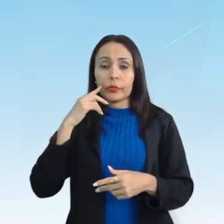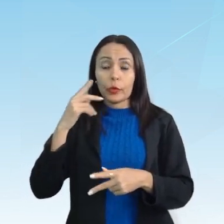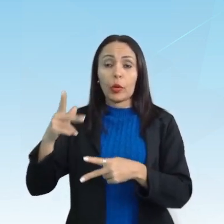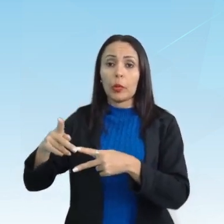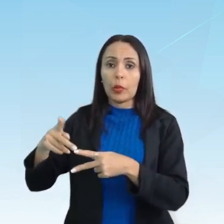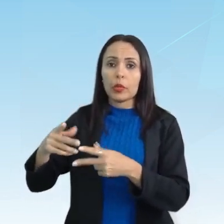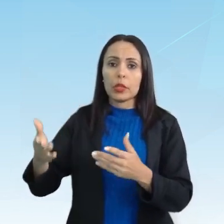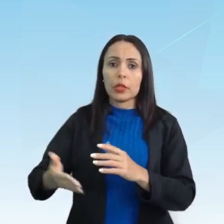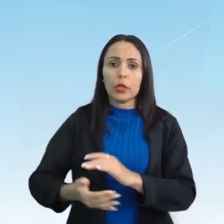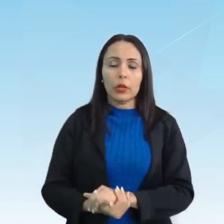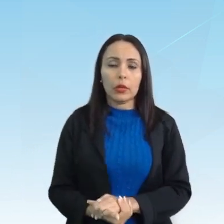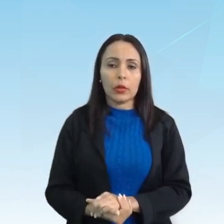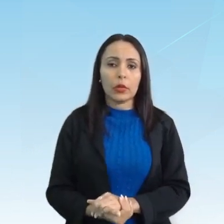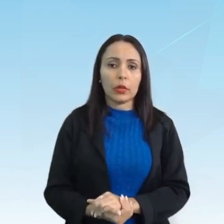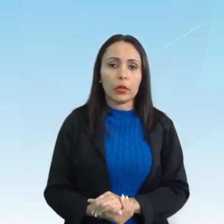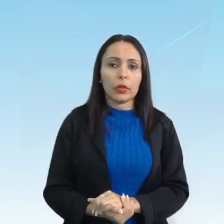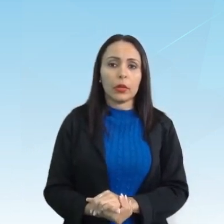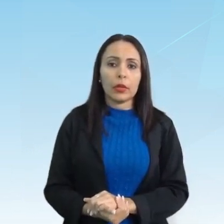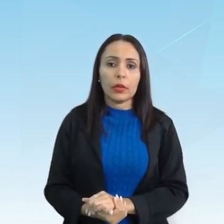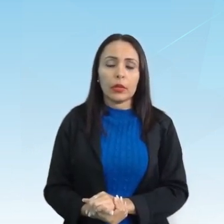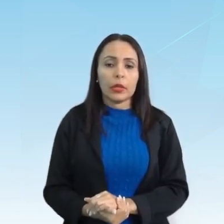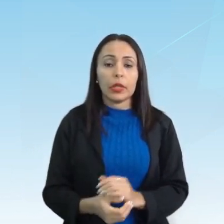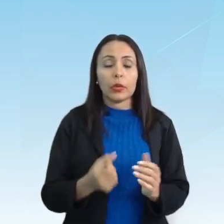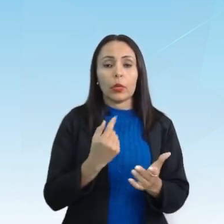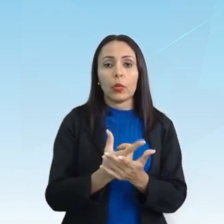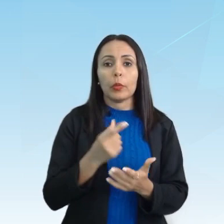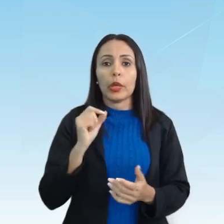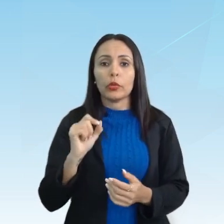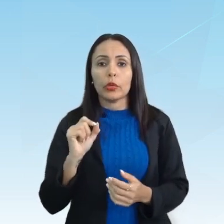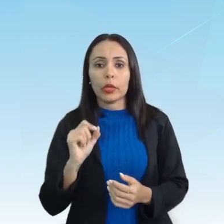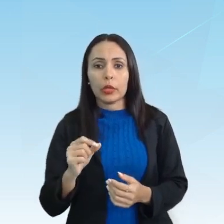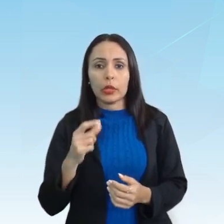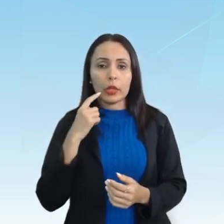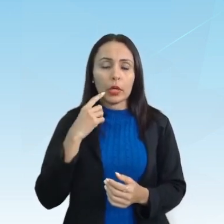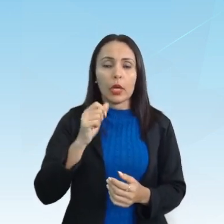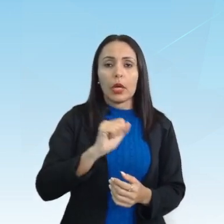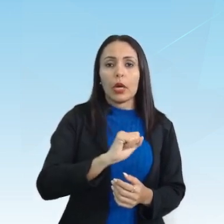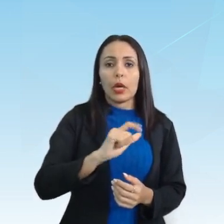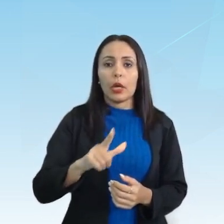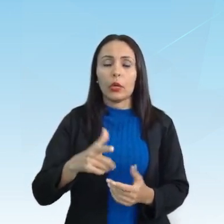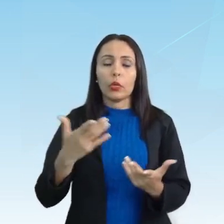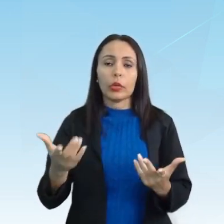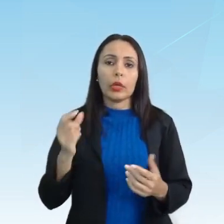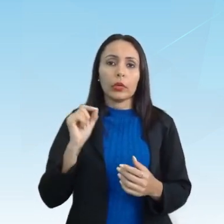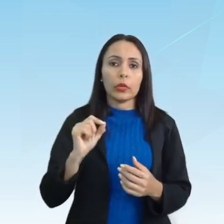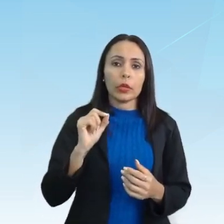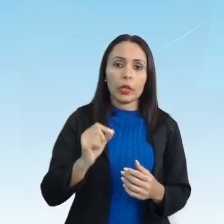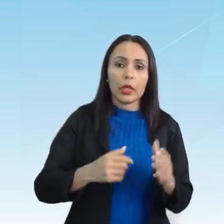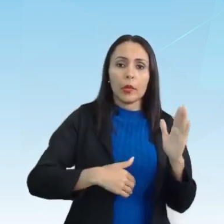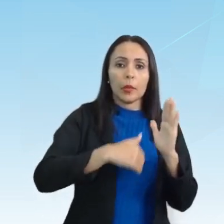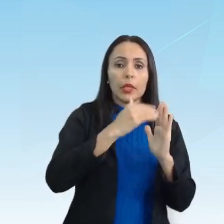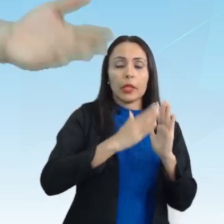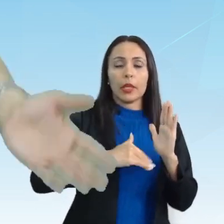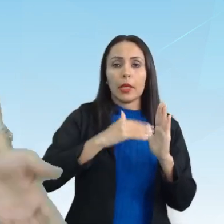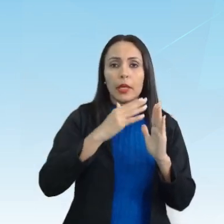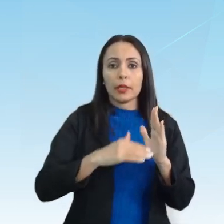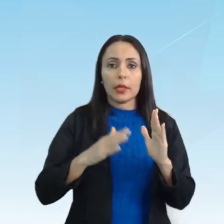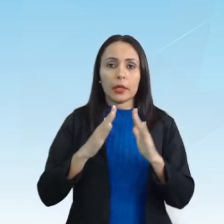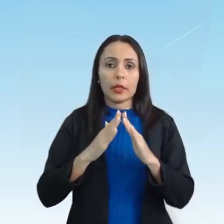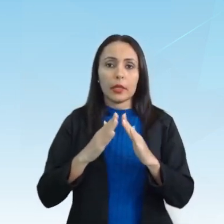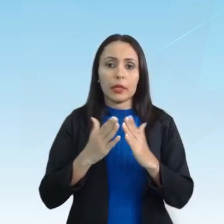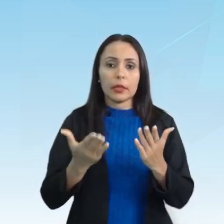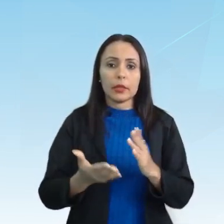perguntas. Pintei o que, comprei o que, aluguei o que, pintei a casa, aluguei